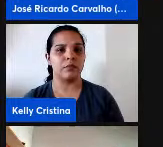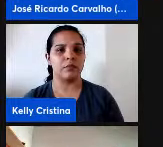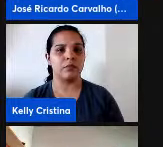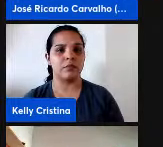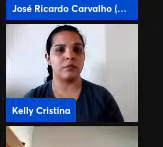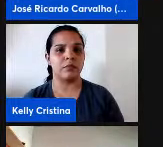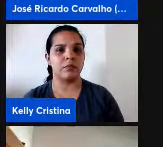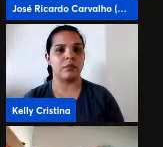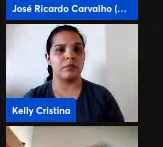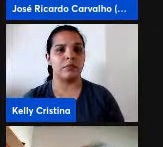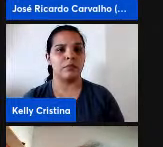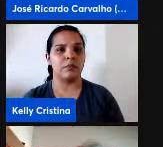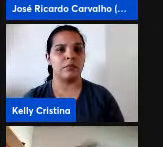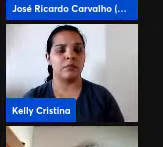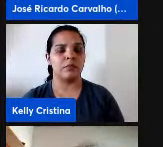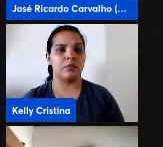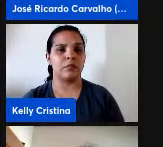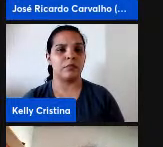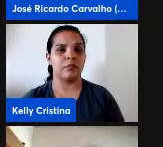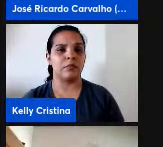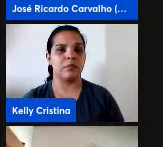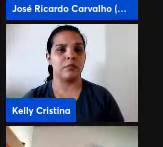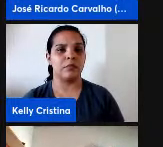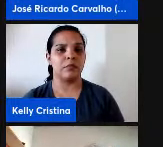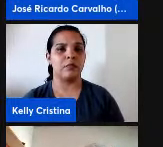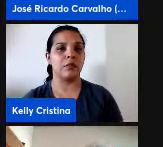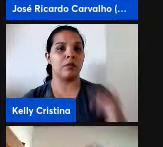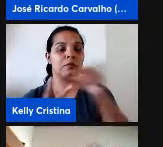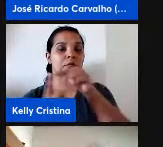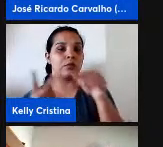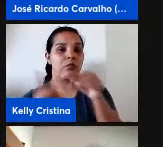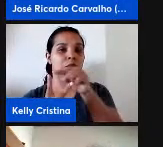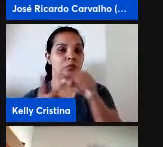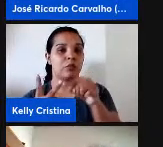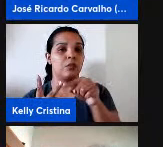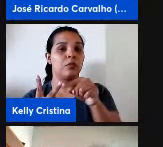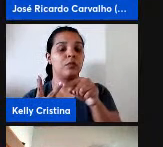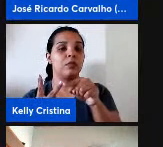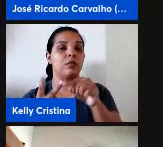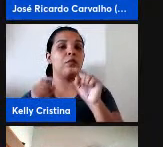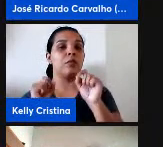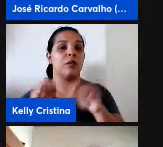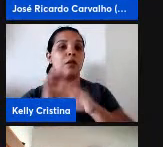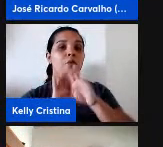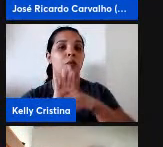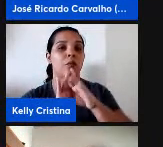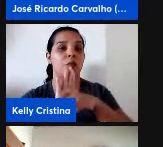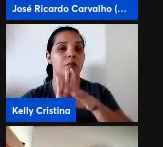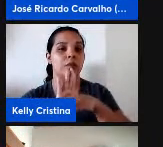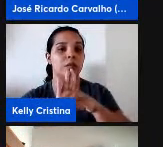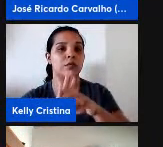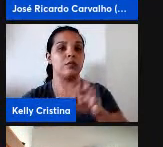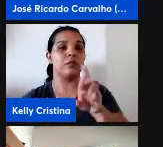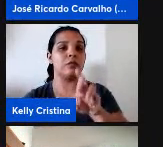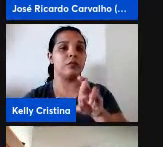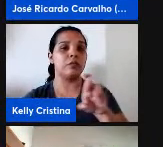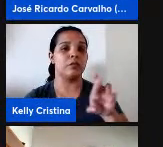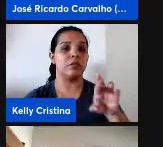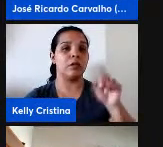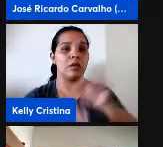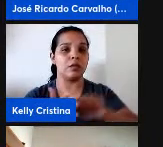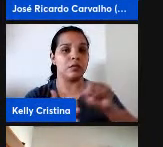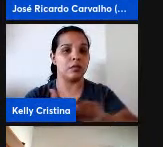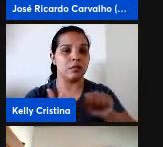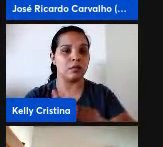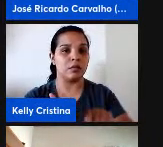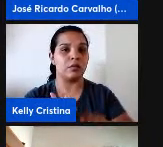para falar sobre isso, eu vou tratar de dois aspectos, que é o conceito de reescrita e o conceito de revisão.